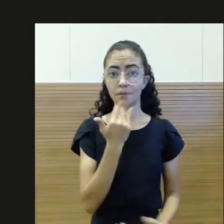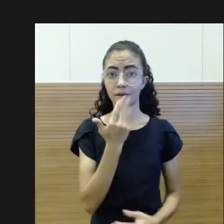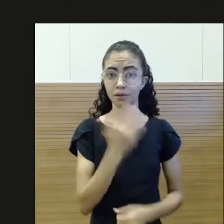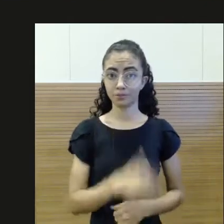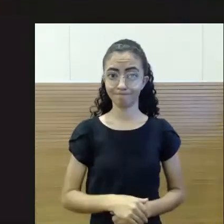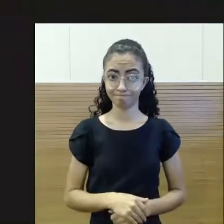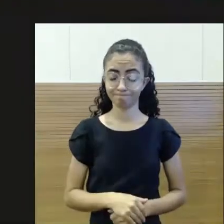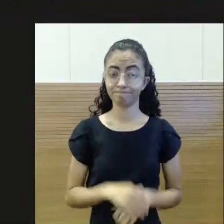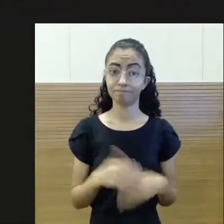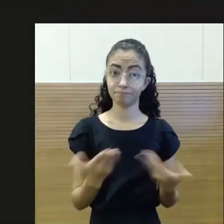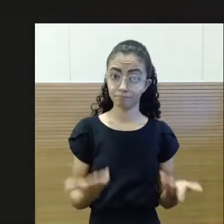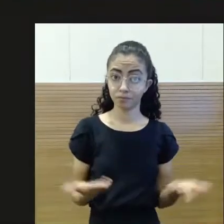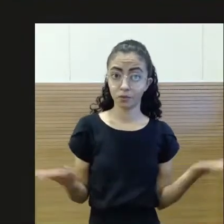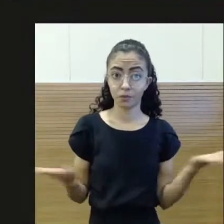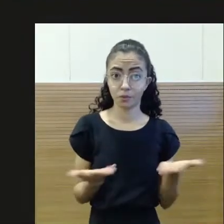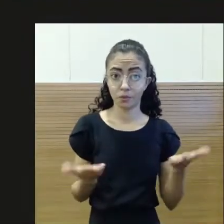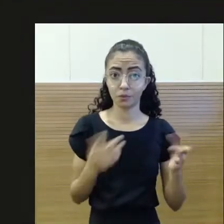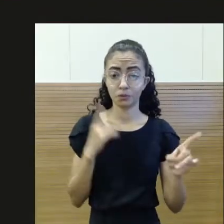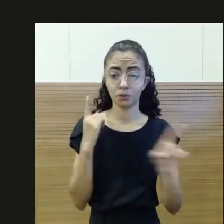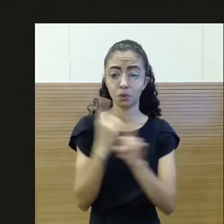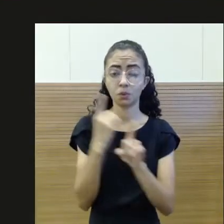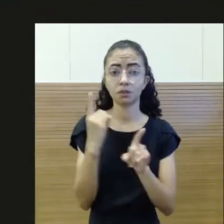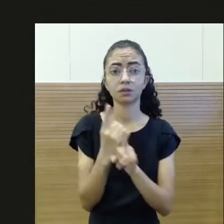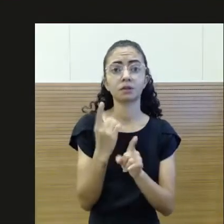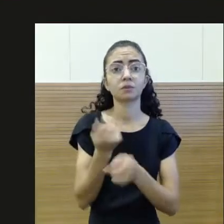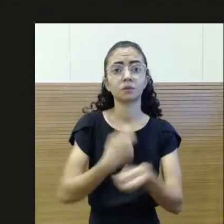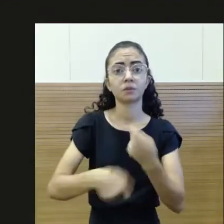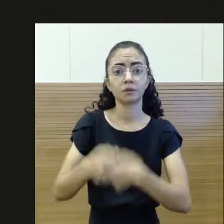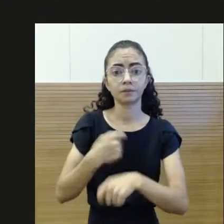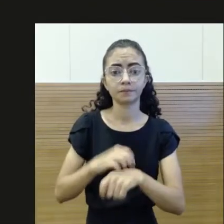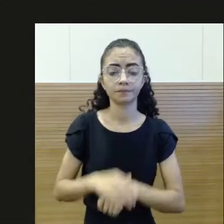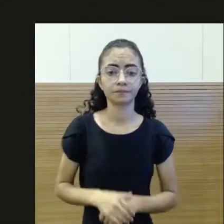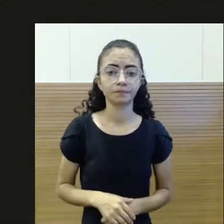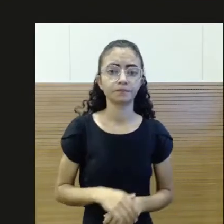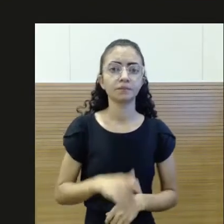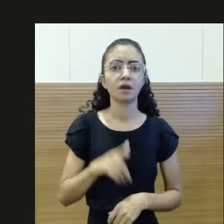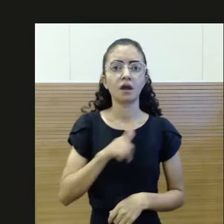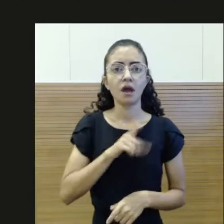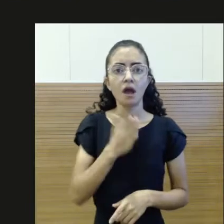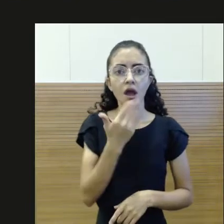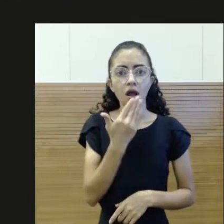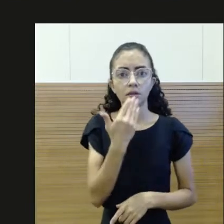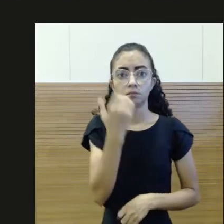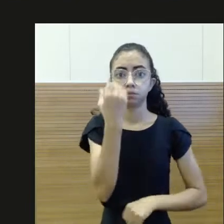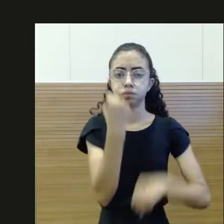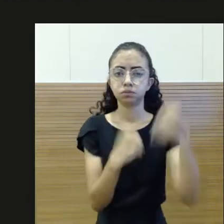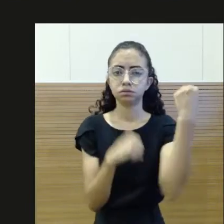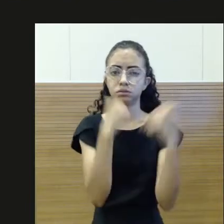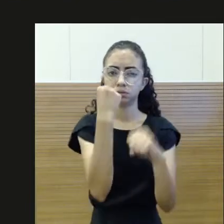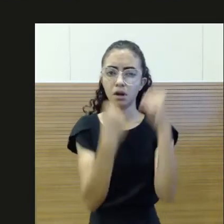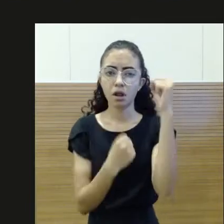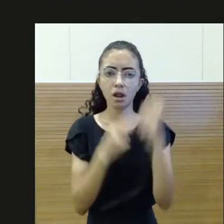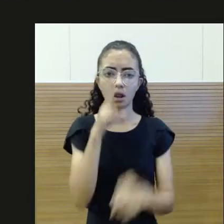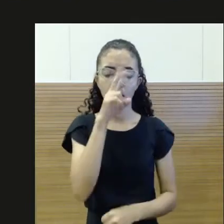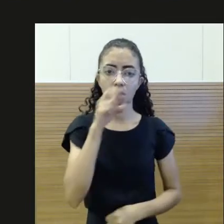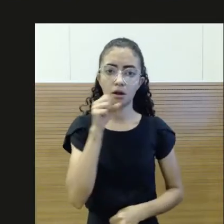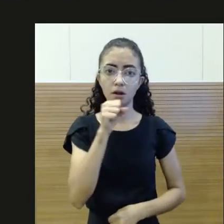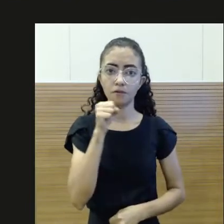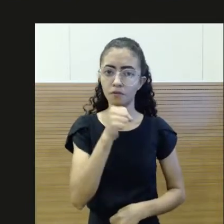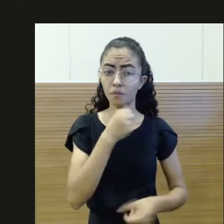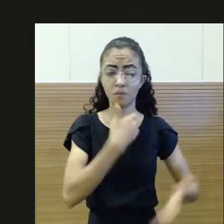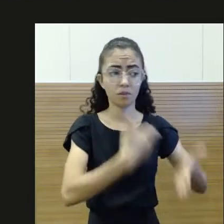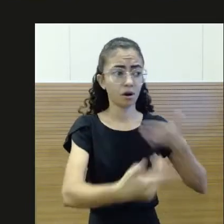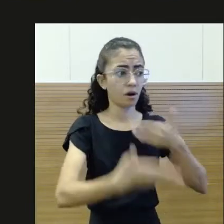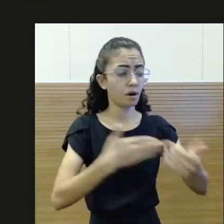hoje, no mercado, a gente encontra alternativas ultraprocessadas para todo e qualquer alimento do